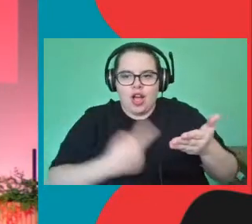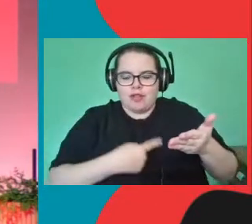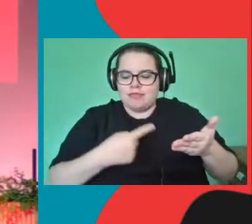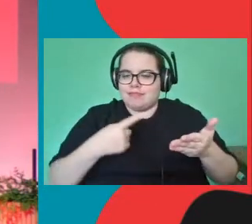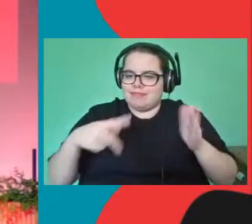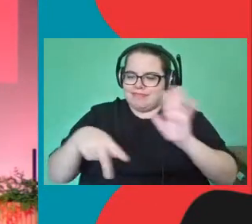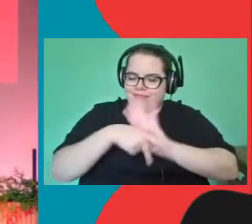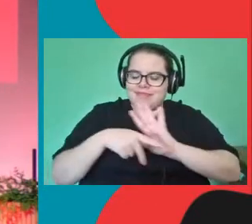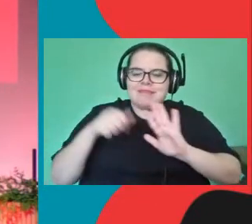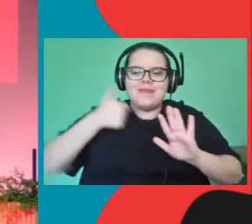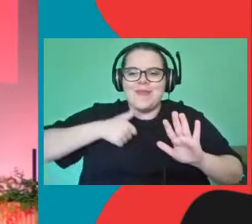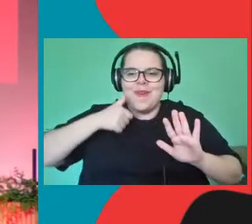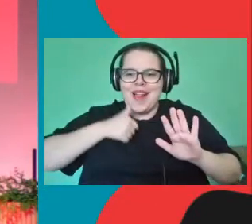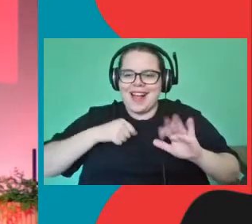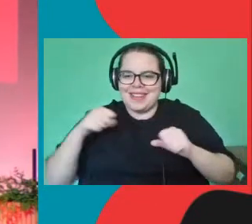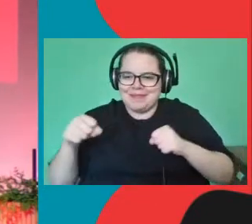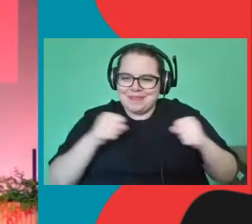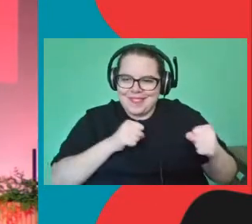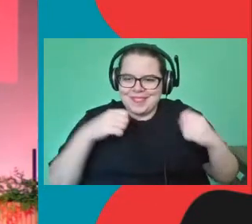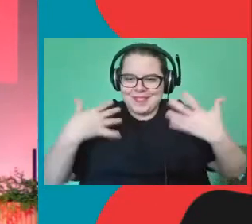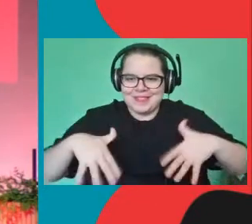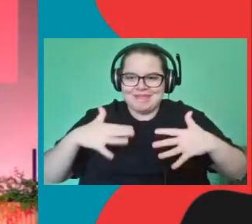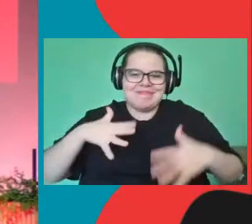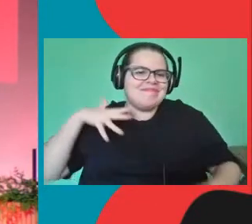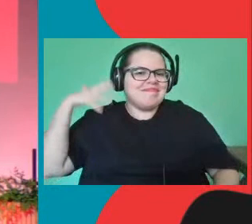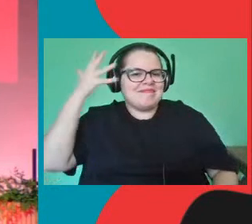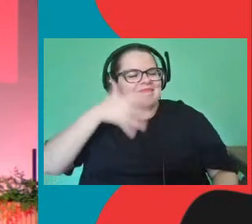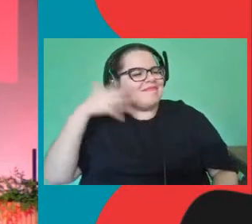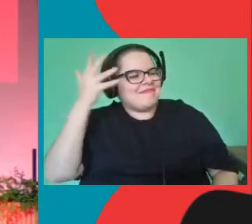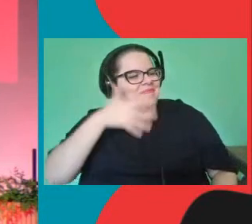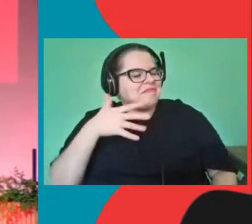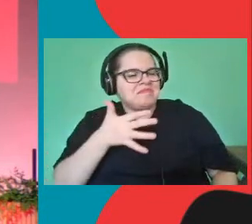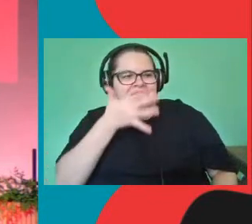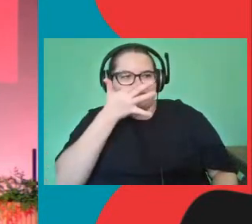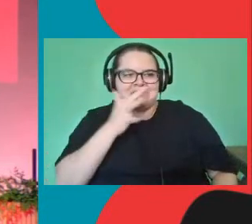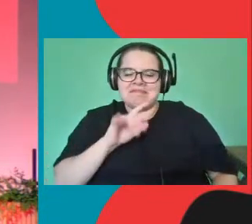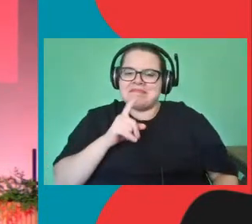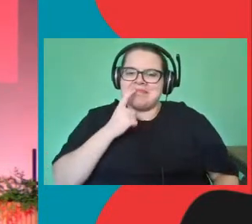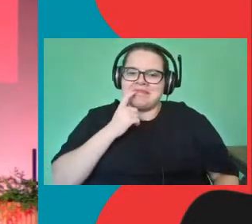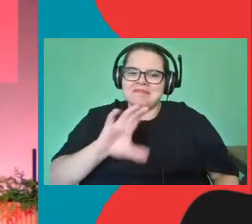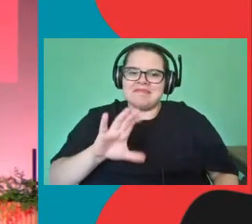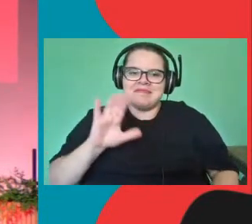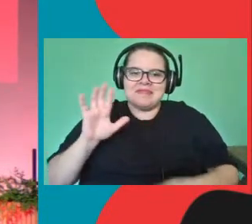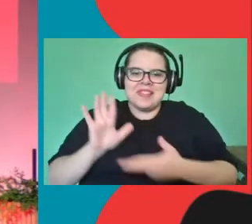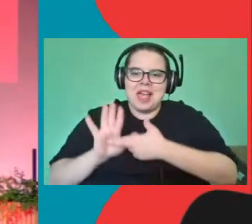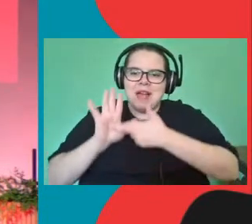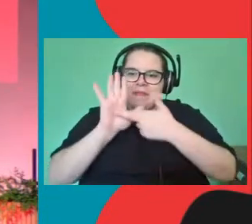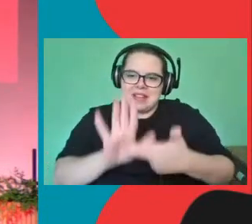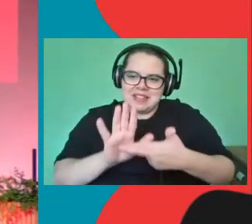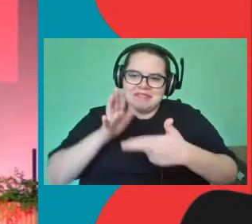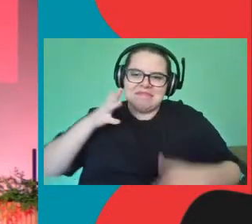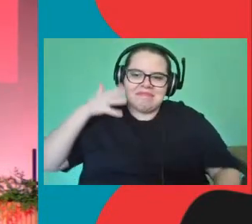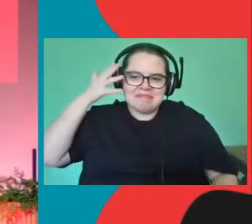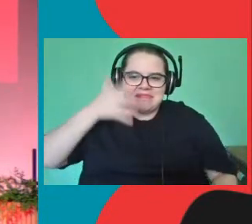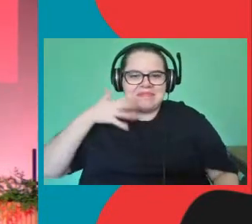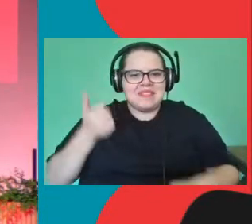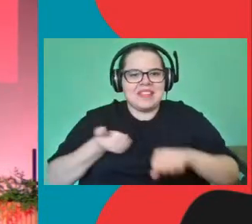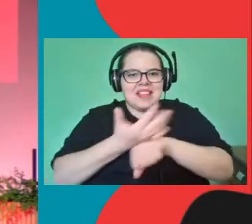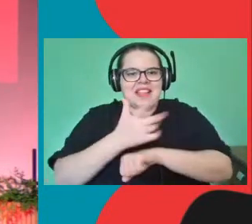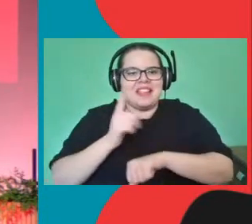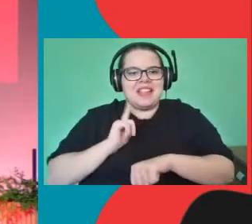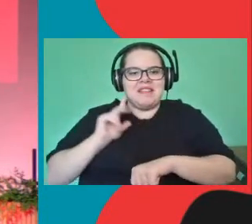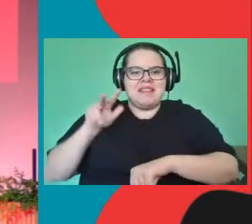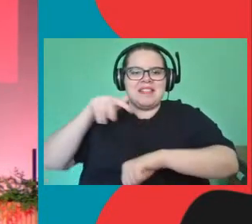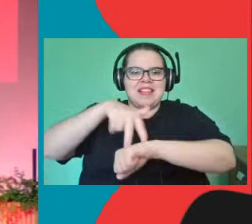mesa. Especialmente para que todas as nossas mulheres CIT pudessem ser representadas nesse evento, pudessem ter esse lugar à